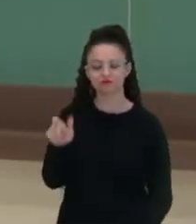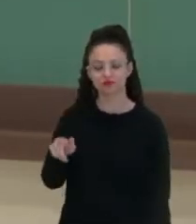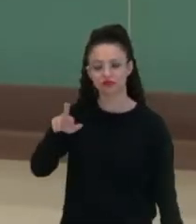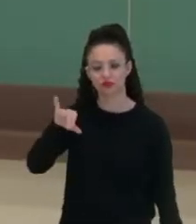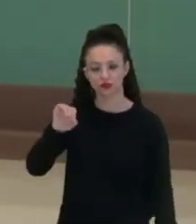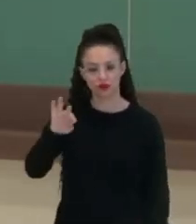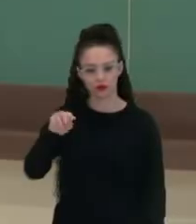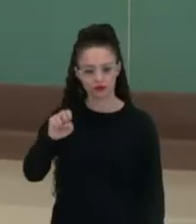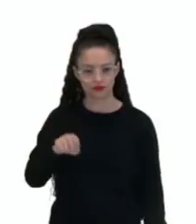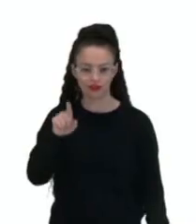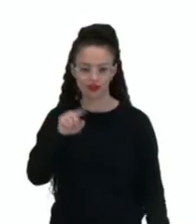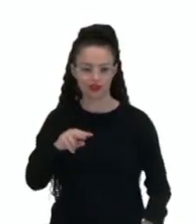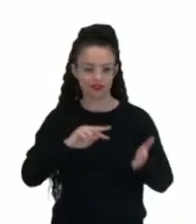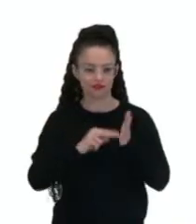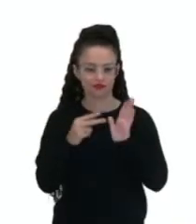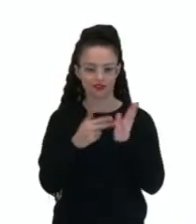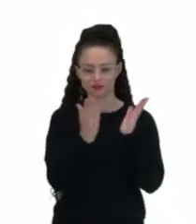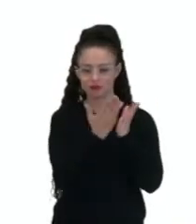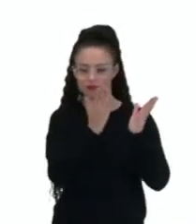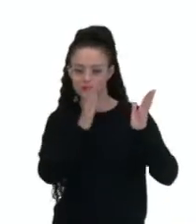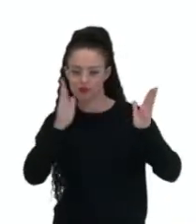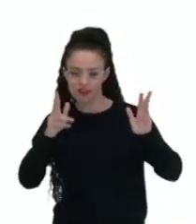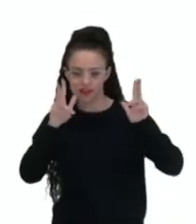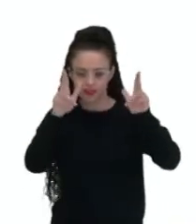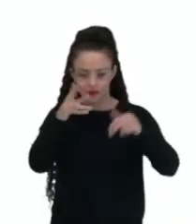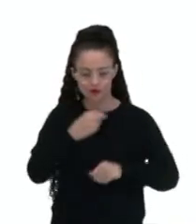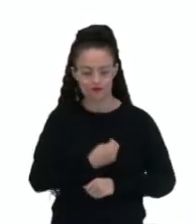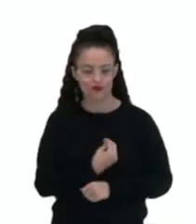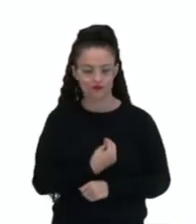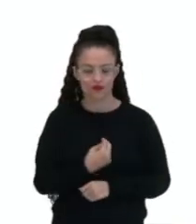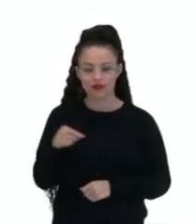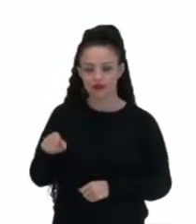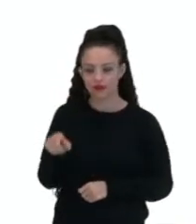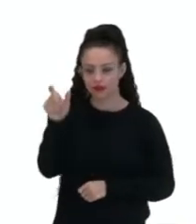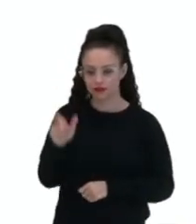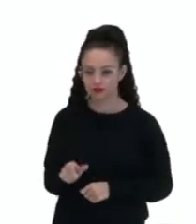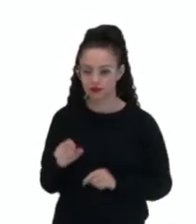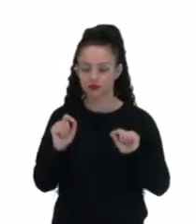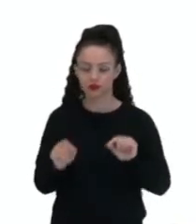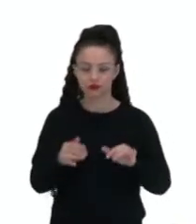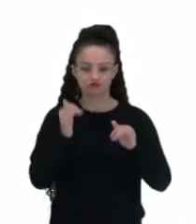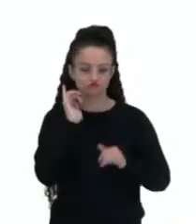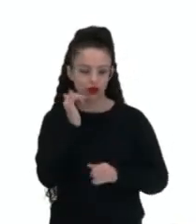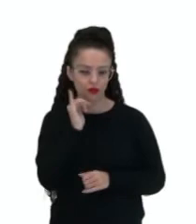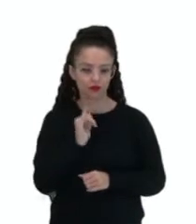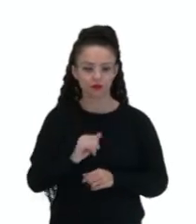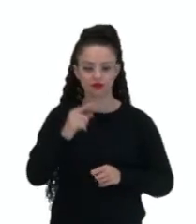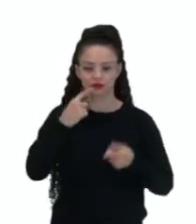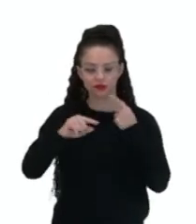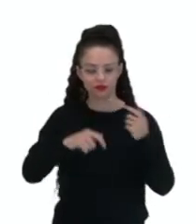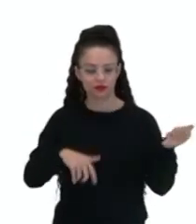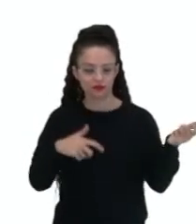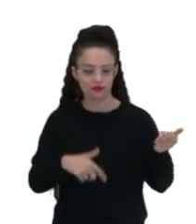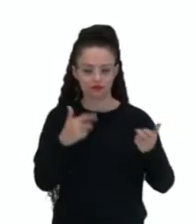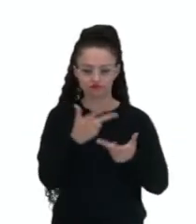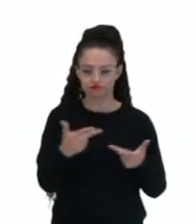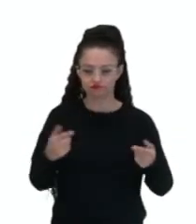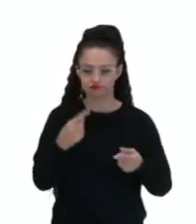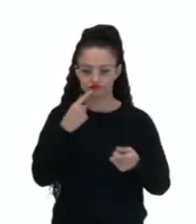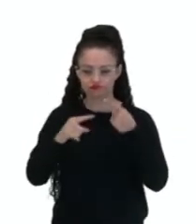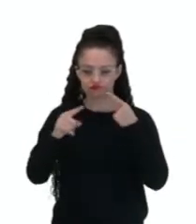considerados bibliotecas vivas de todas as histórias, né? Os griots africanos contam, cantam, tocam instrumentos musicais